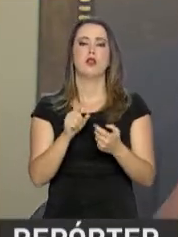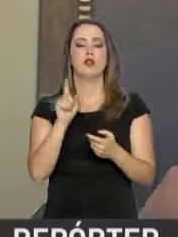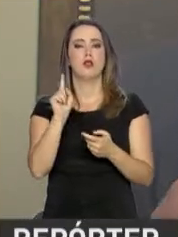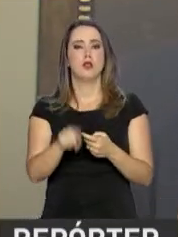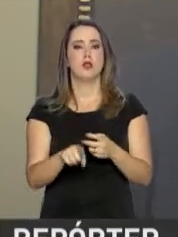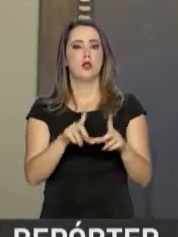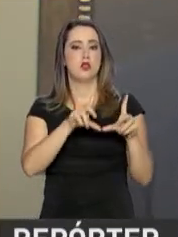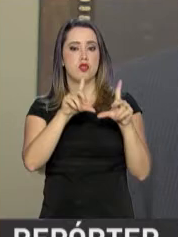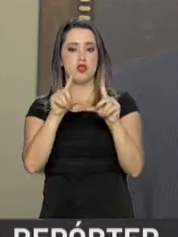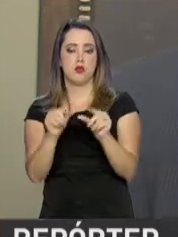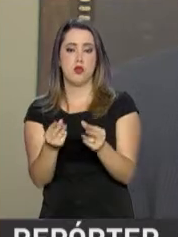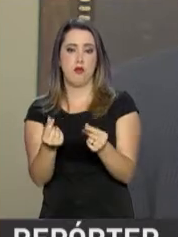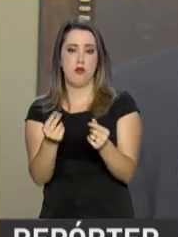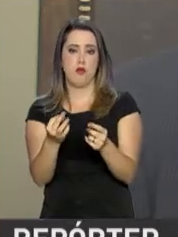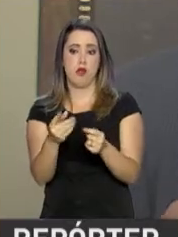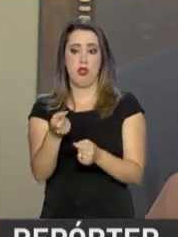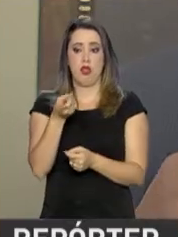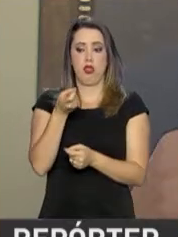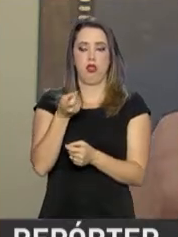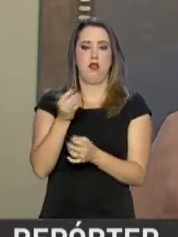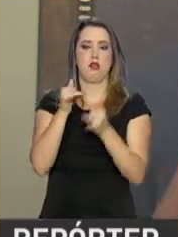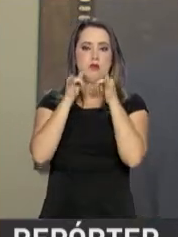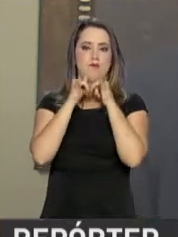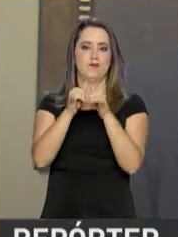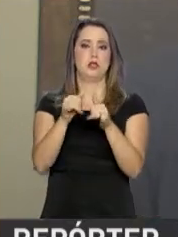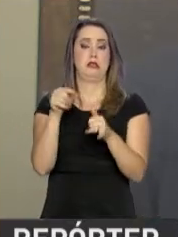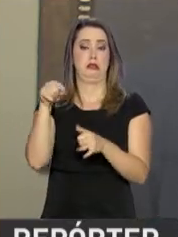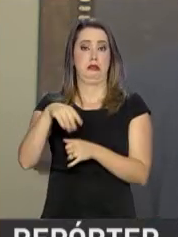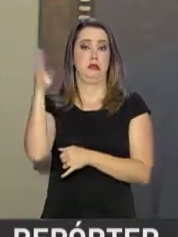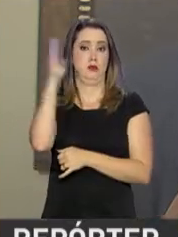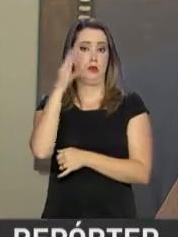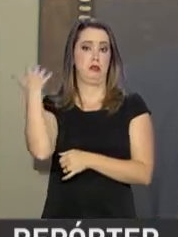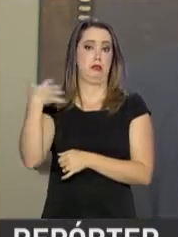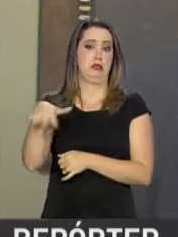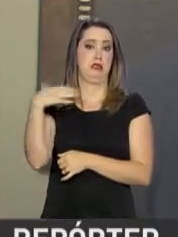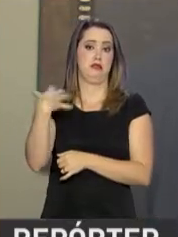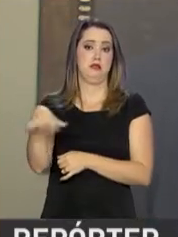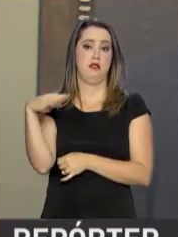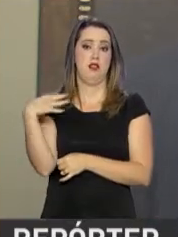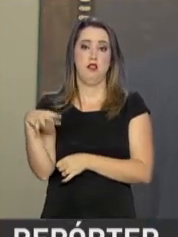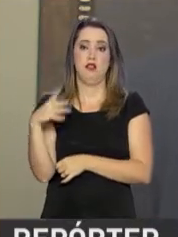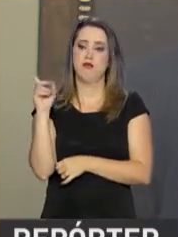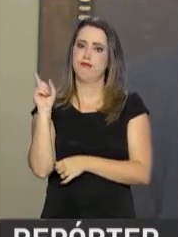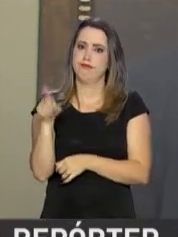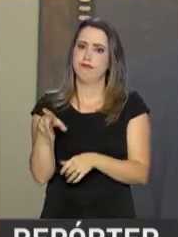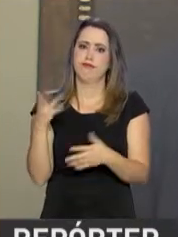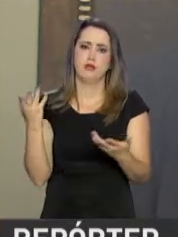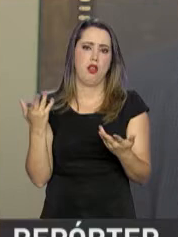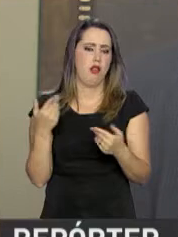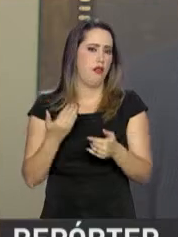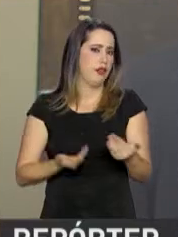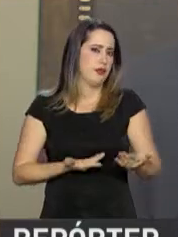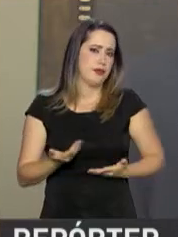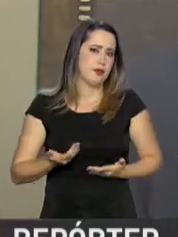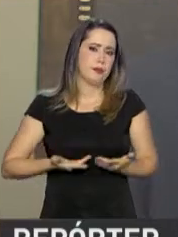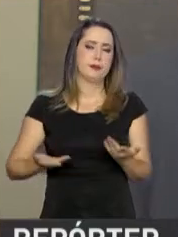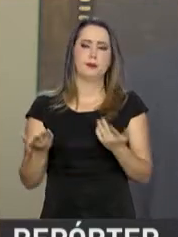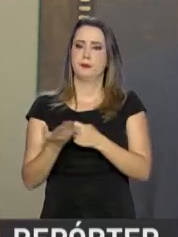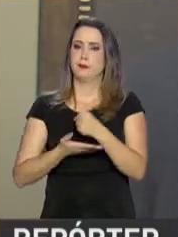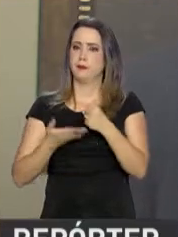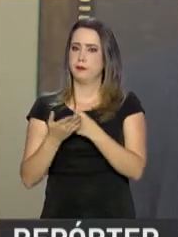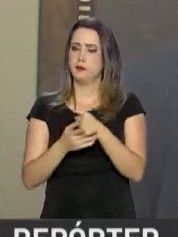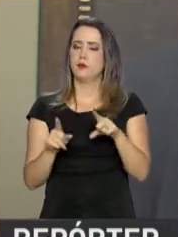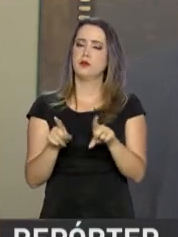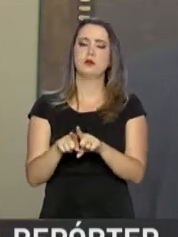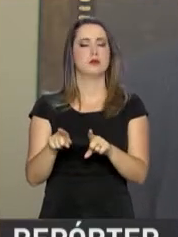em baixar a tarifa, porque se paga muito caro por um serviço essencial no Brasil, mas também